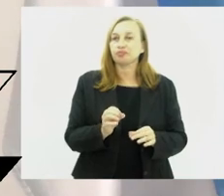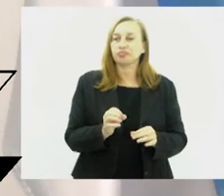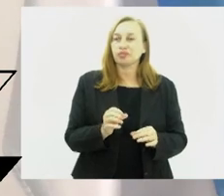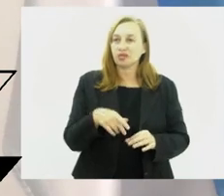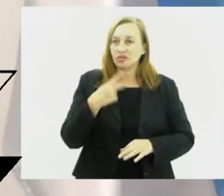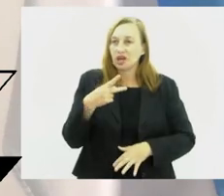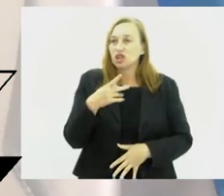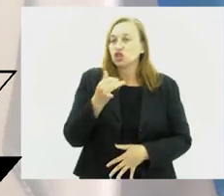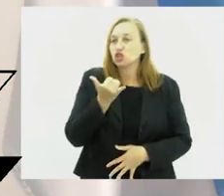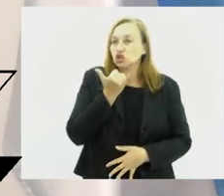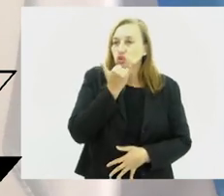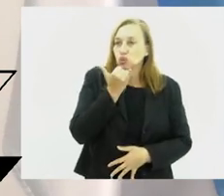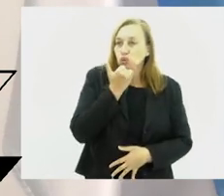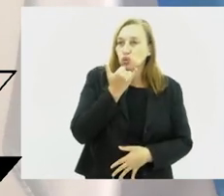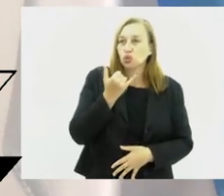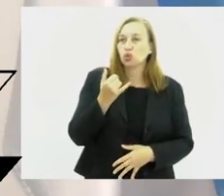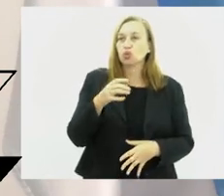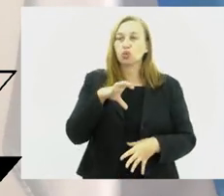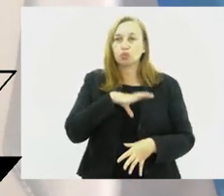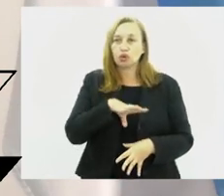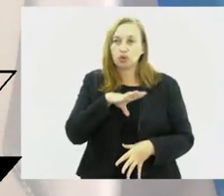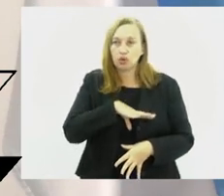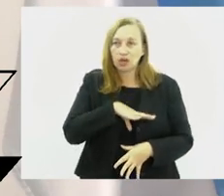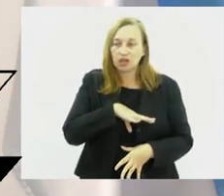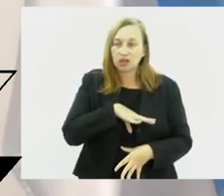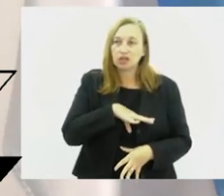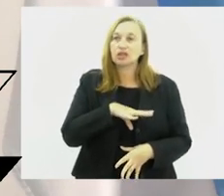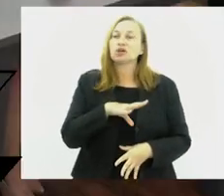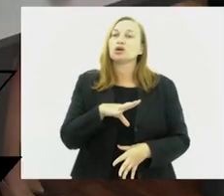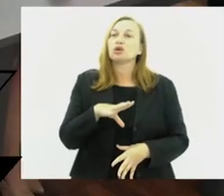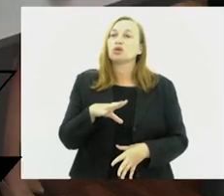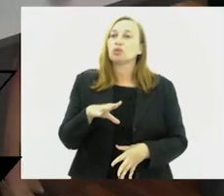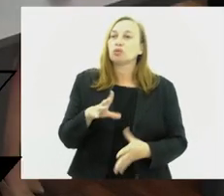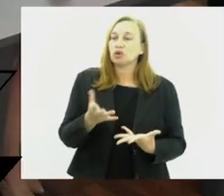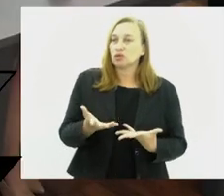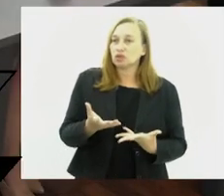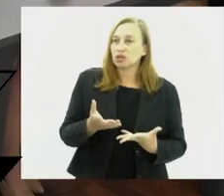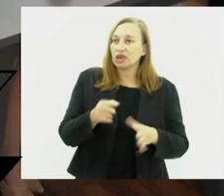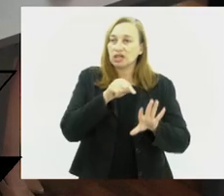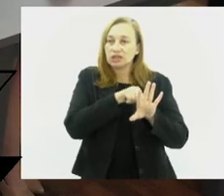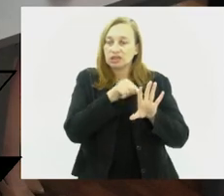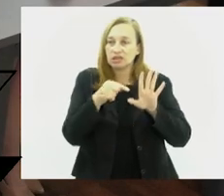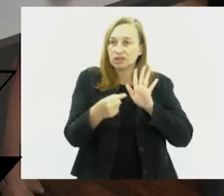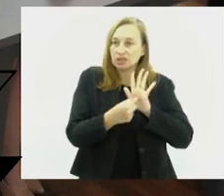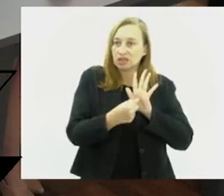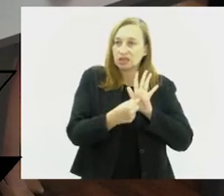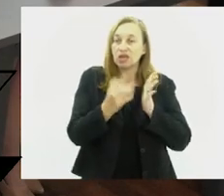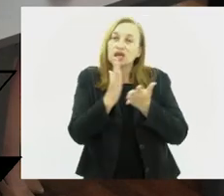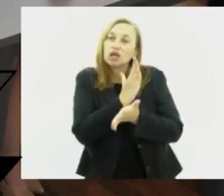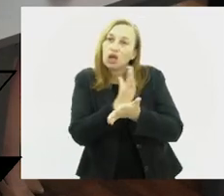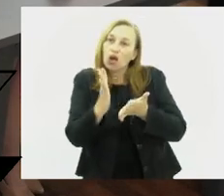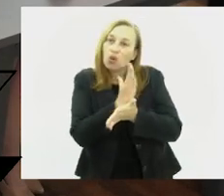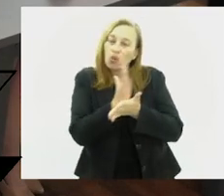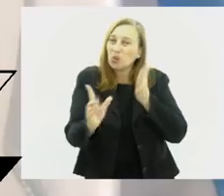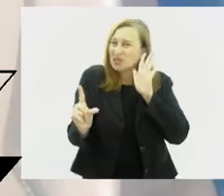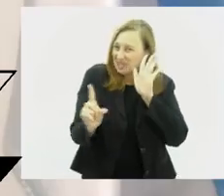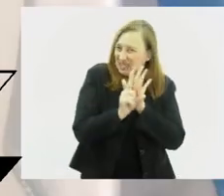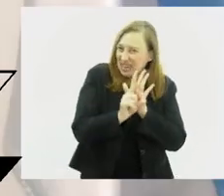desculpa o português claro, o português muito coloquial, mas chovendo no molhado em termos de algumas legislações penais, como, por exemplo, de